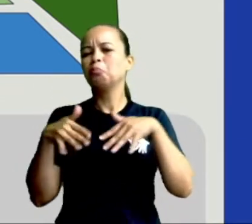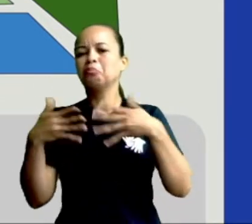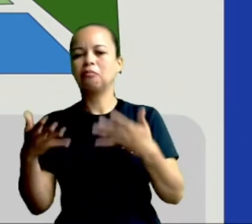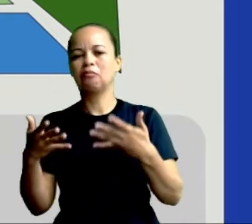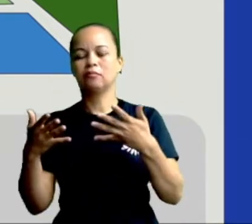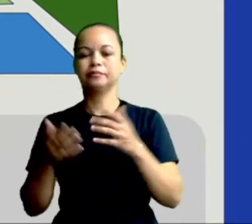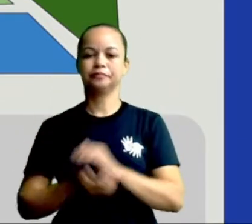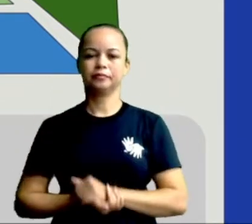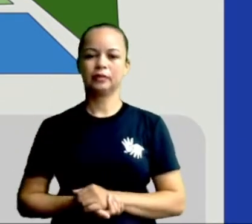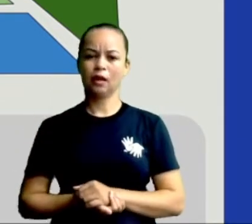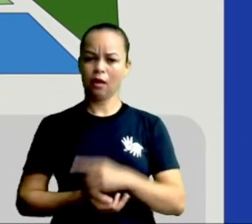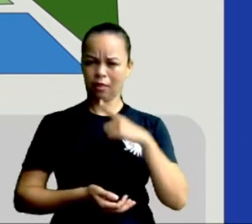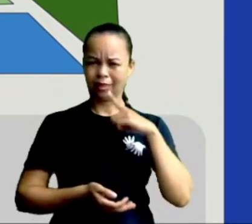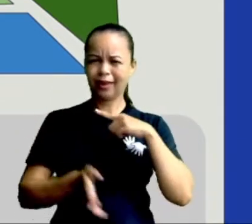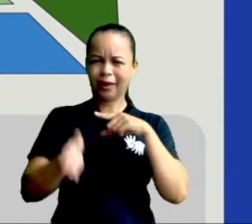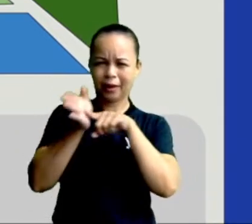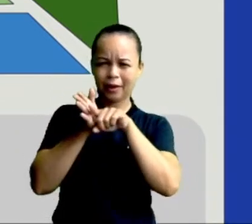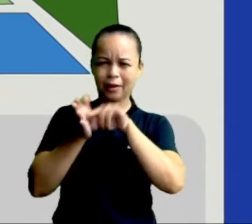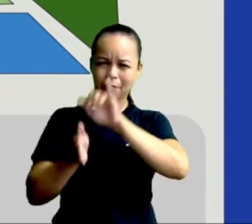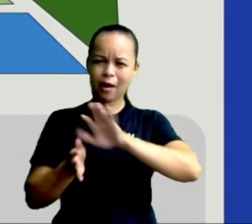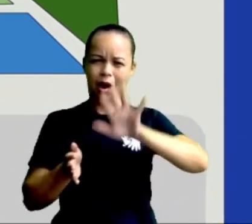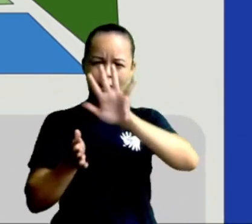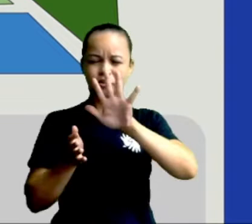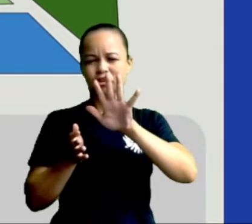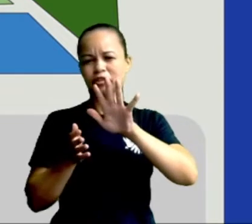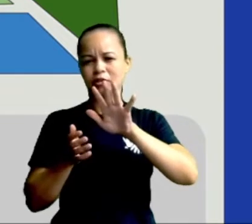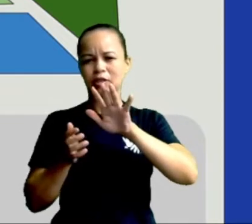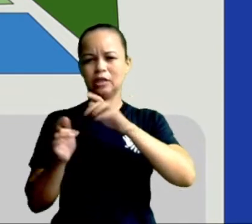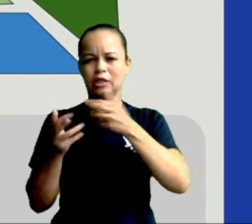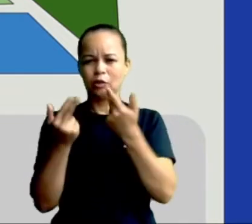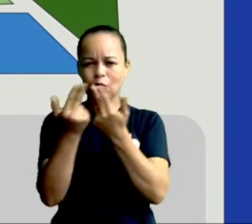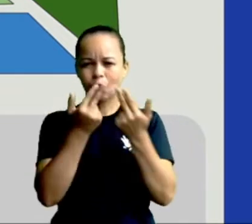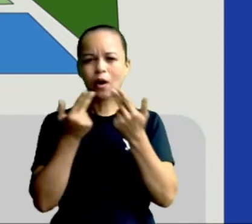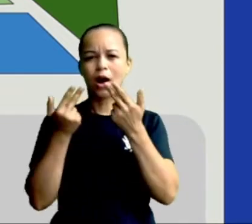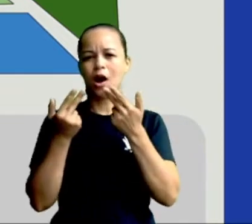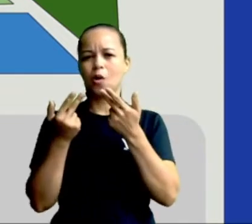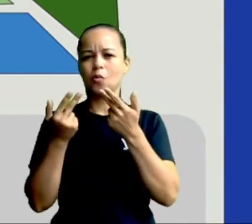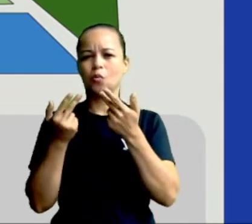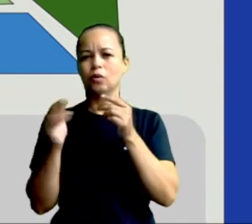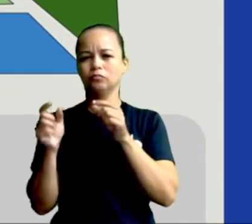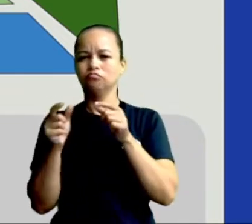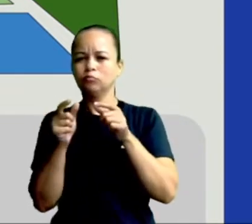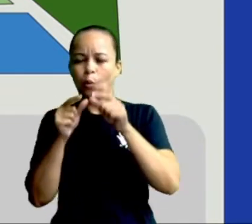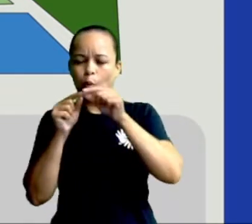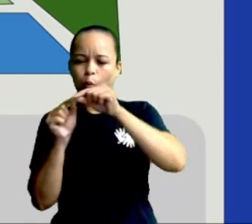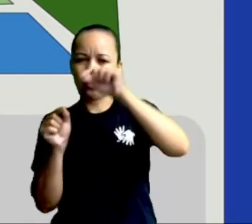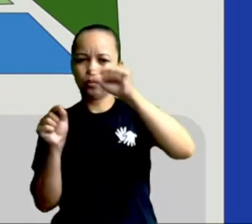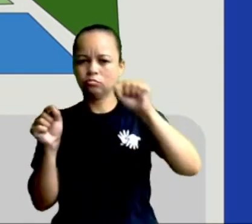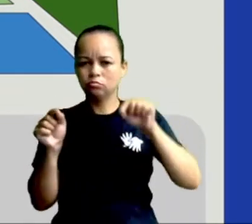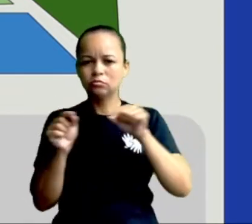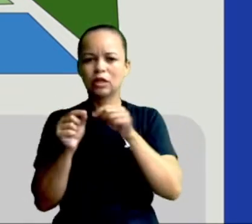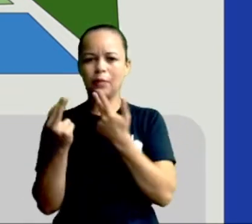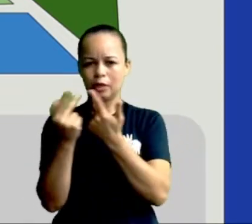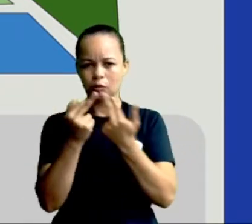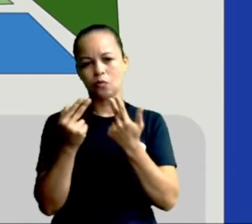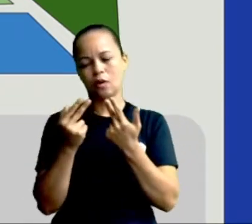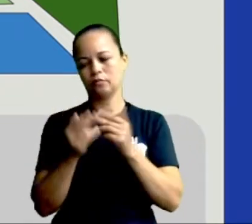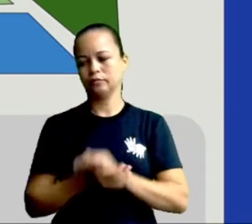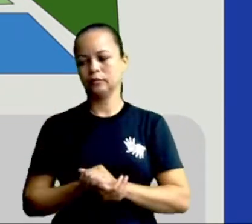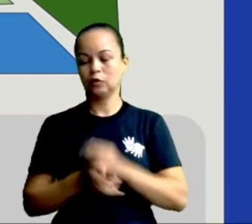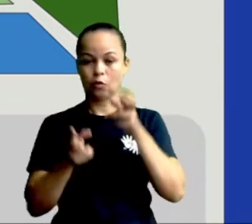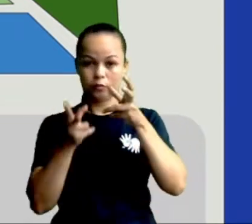gente analisar, tem alguma figura com o mesmo tamanho, com a mesma medida? Observe que aí aparecem